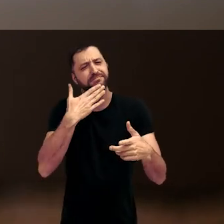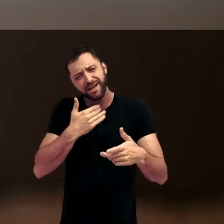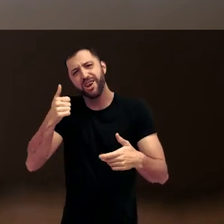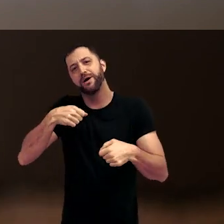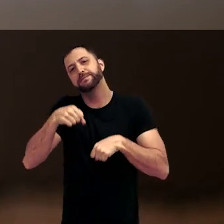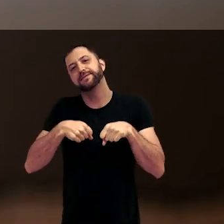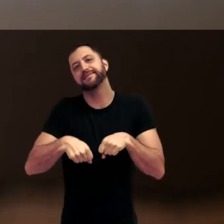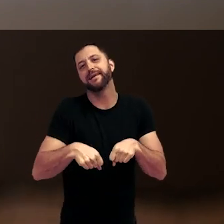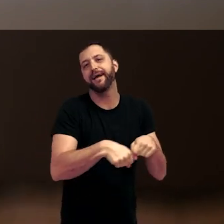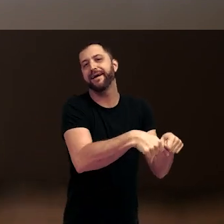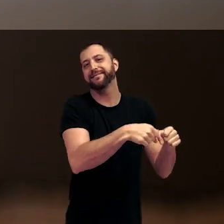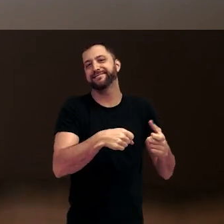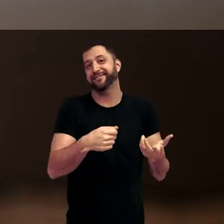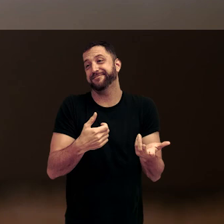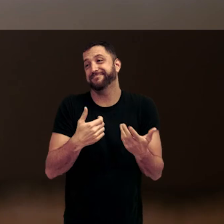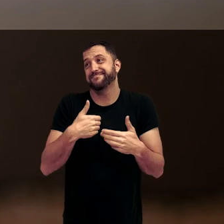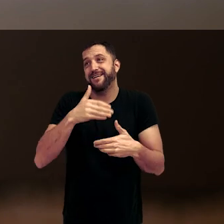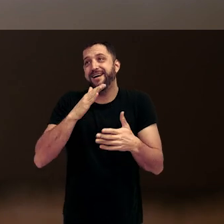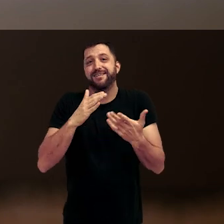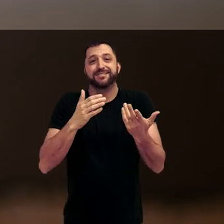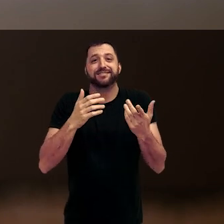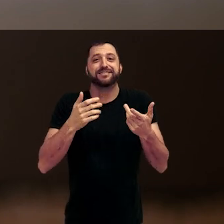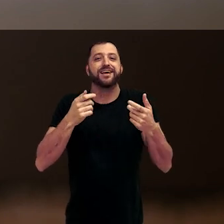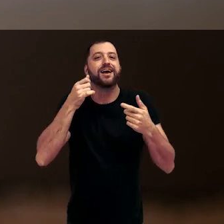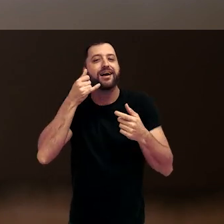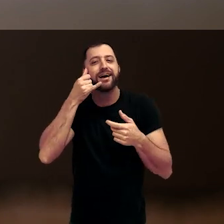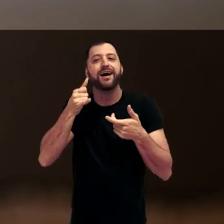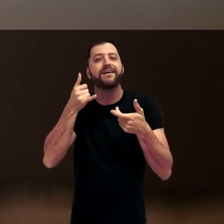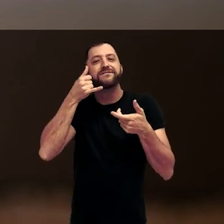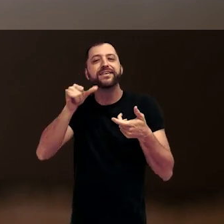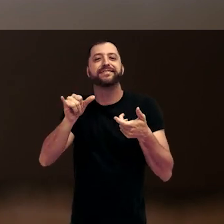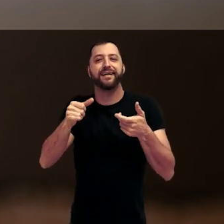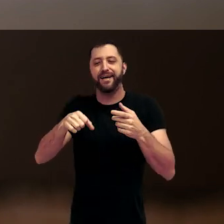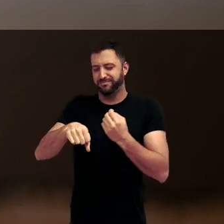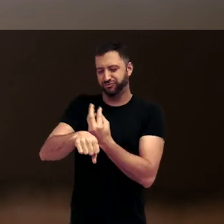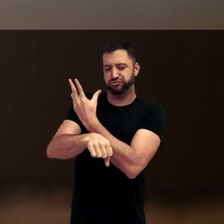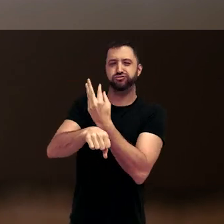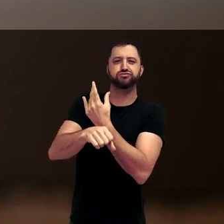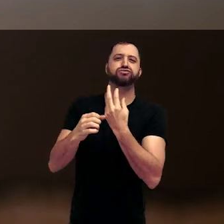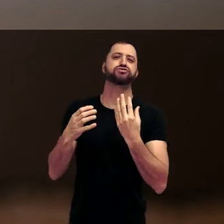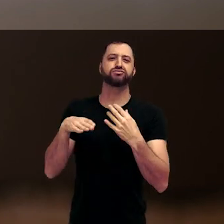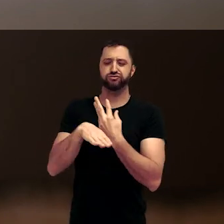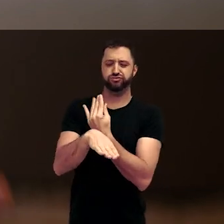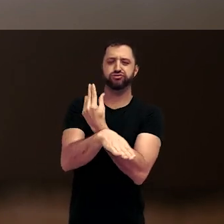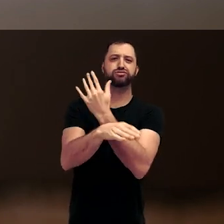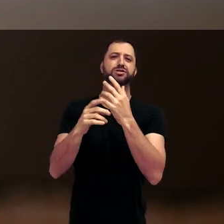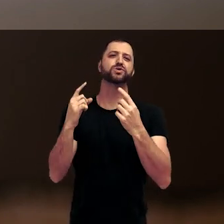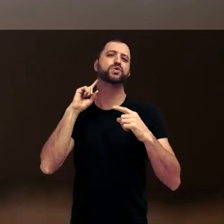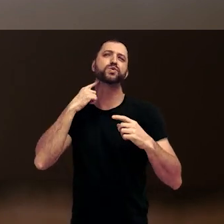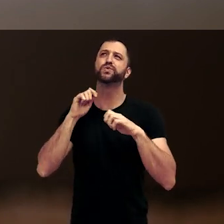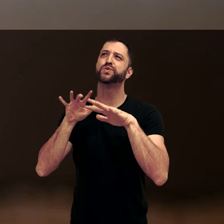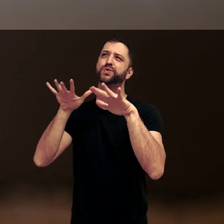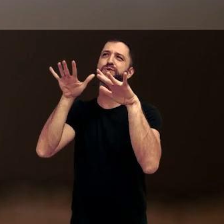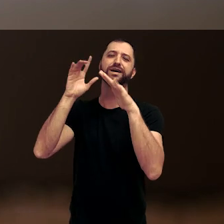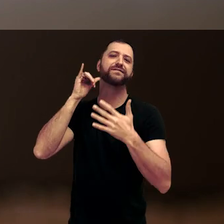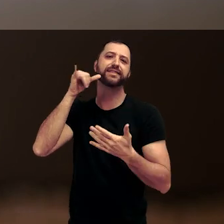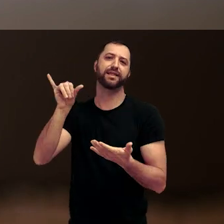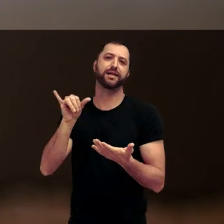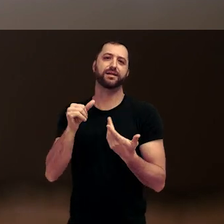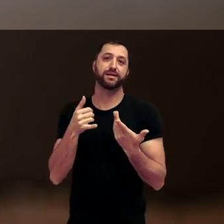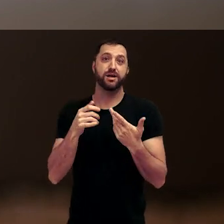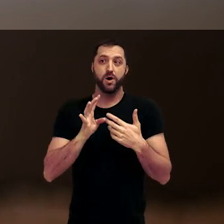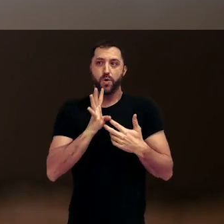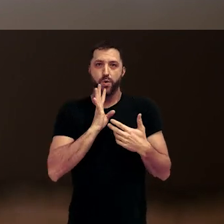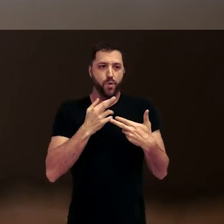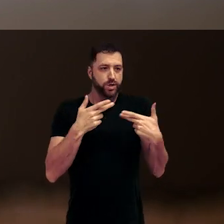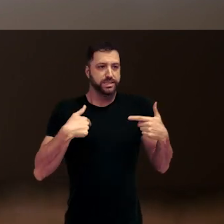estar em contato com a natureza, de uma certa forma, também contribui para o meu bem-estar social, porque